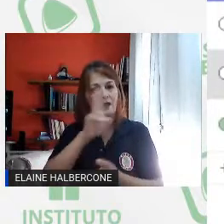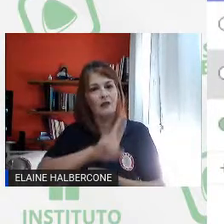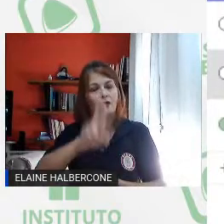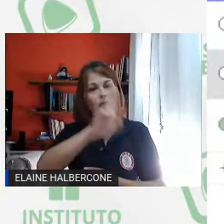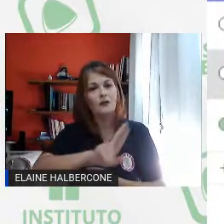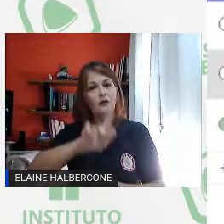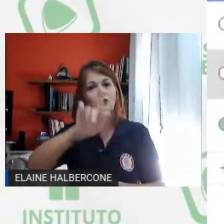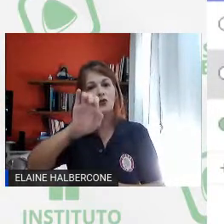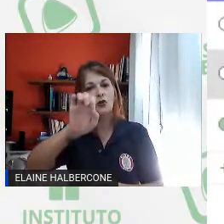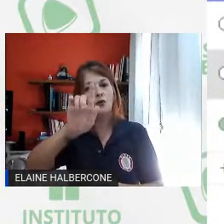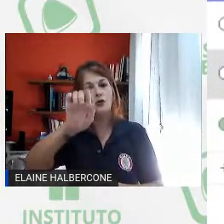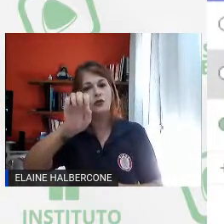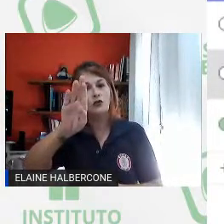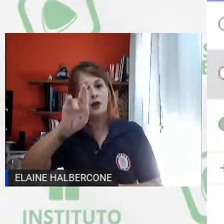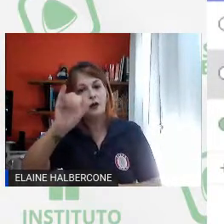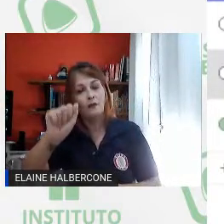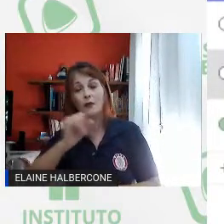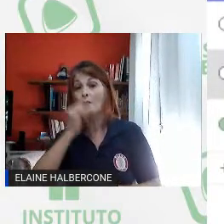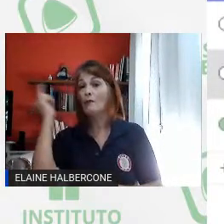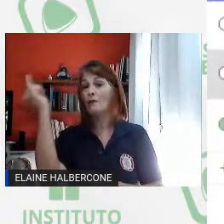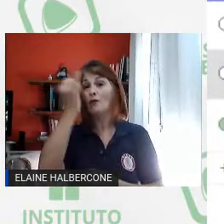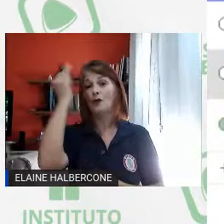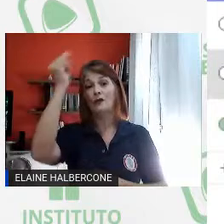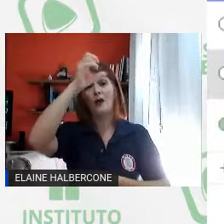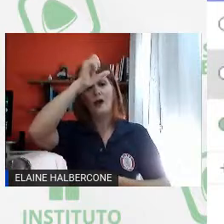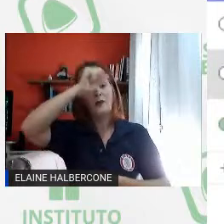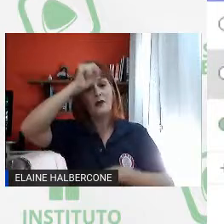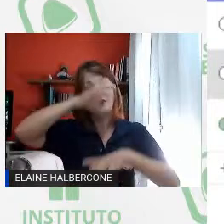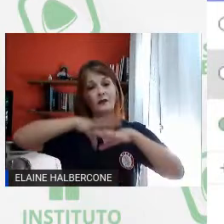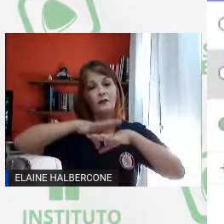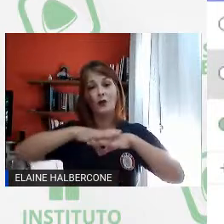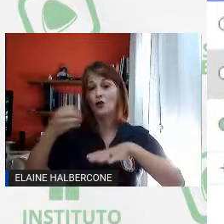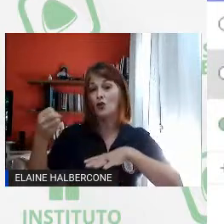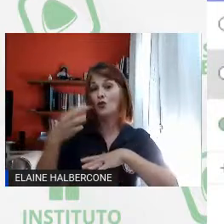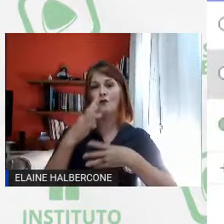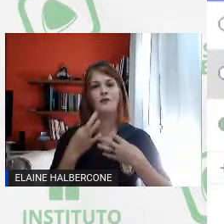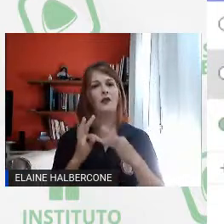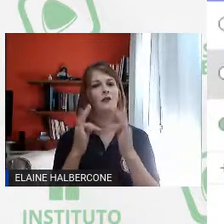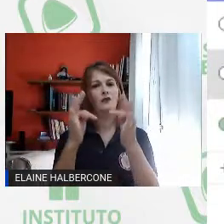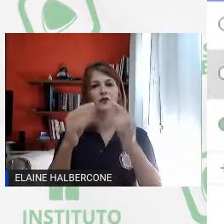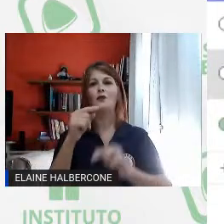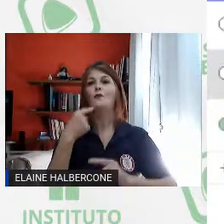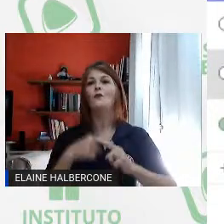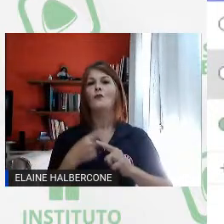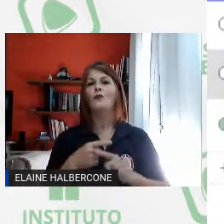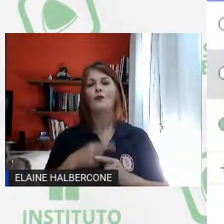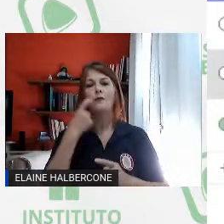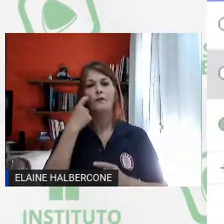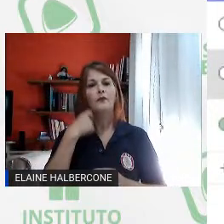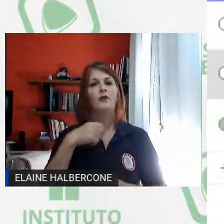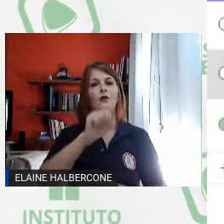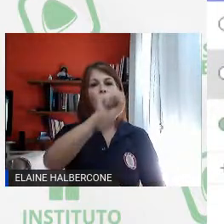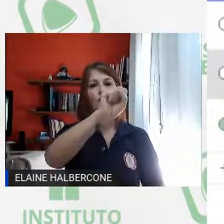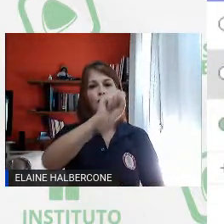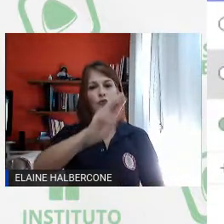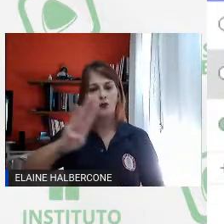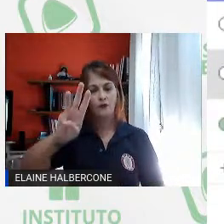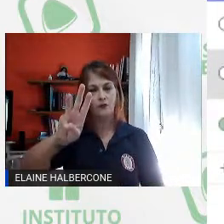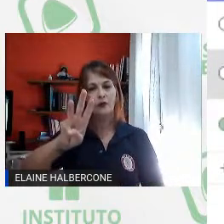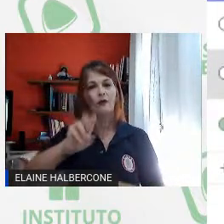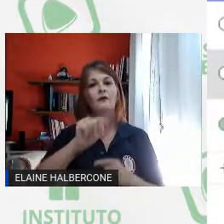suma importância para a aprendizagem de matemática com as novas tecnologias, pois é um software onde